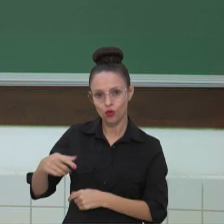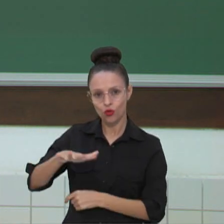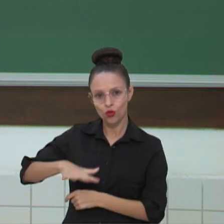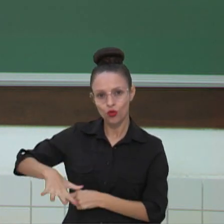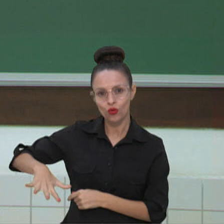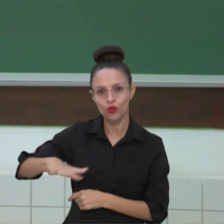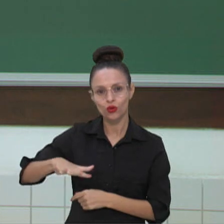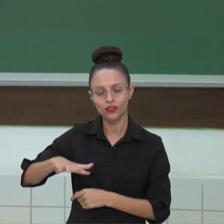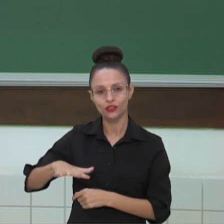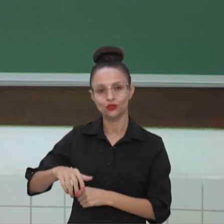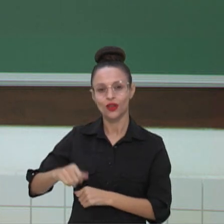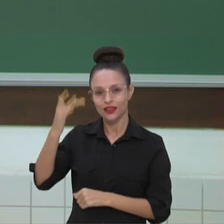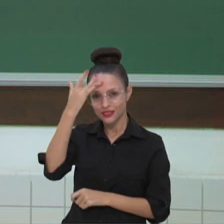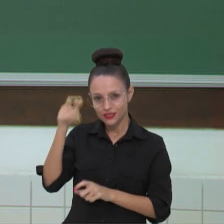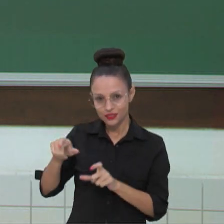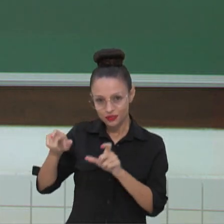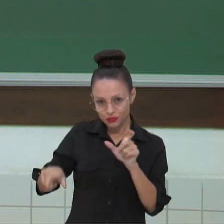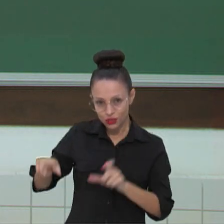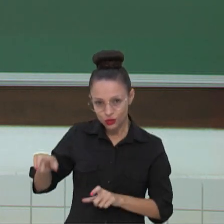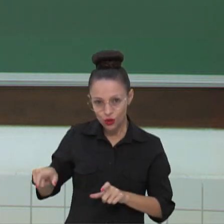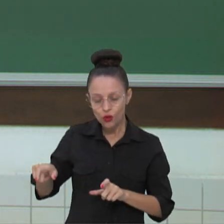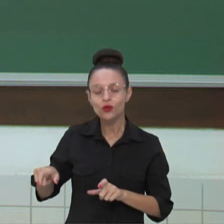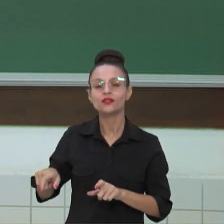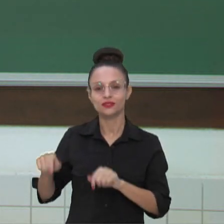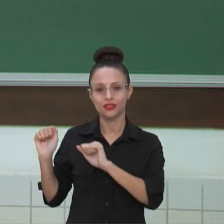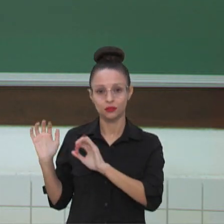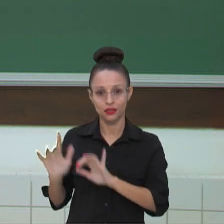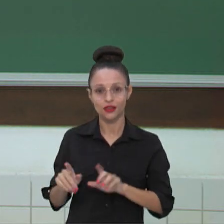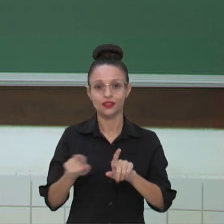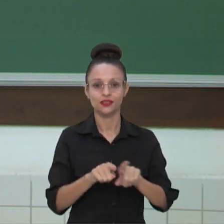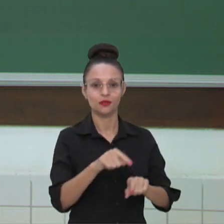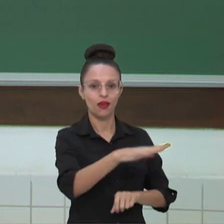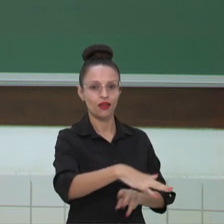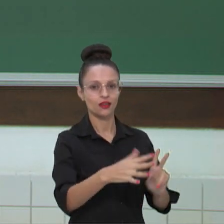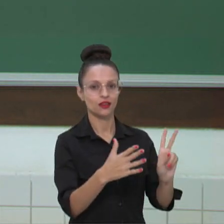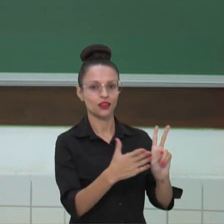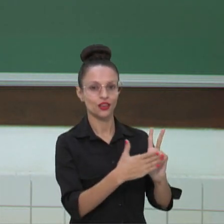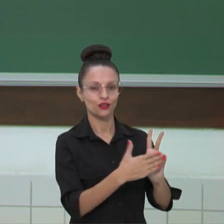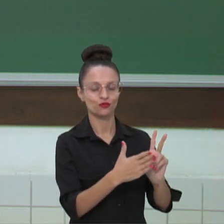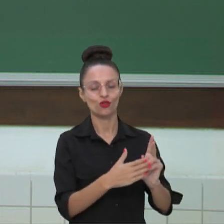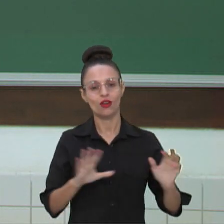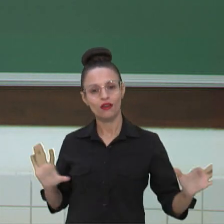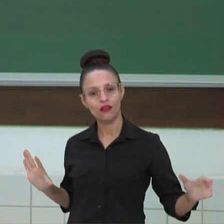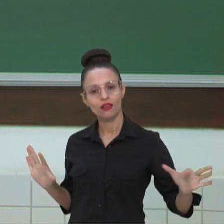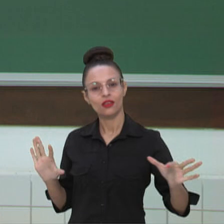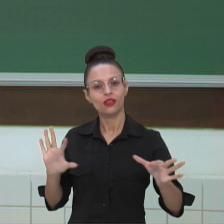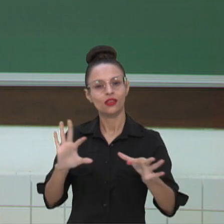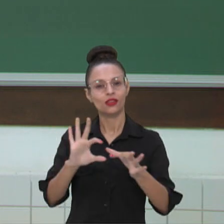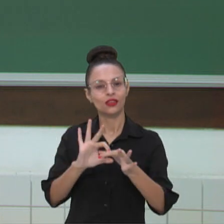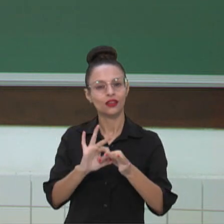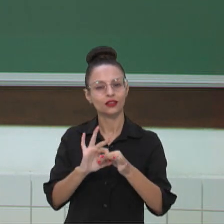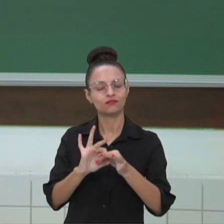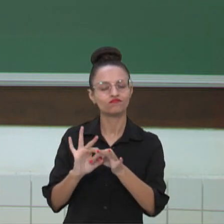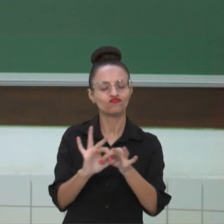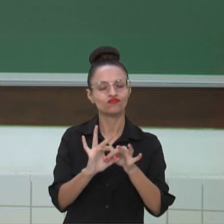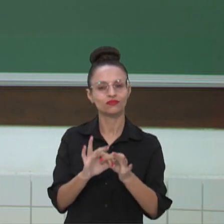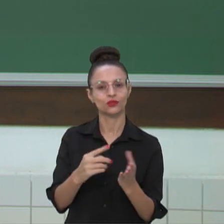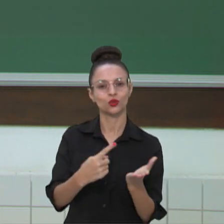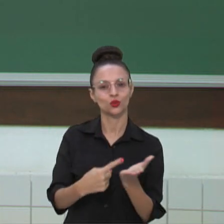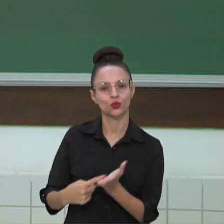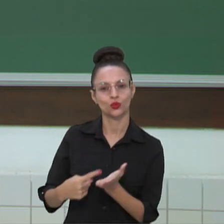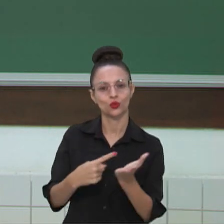e esses imigrantes que estavam ali. Então, esse jantar, esse almoço de comemoração, esse banquete de